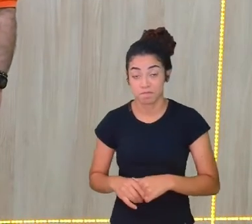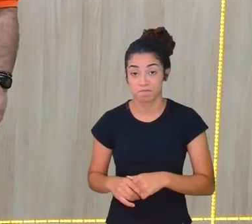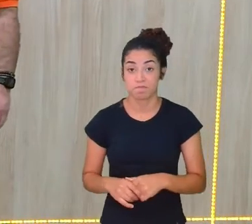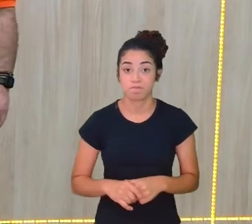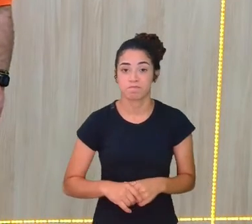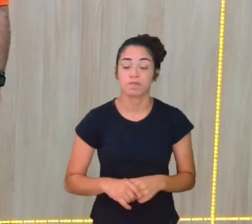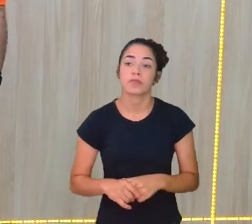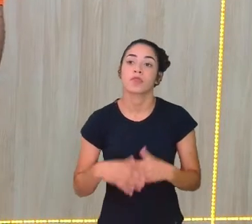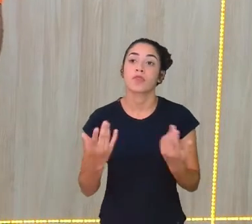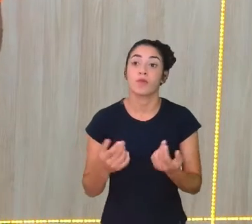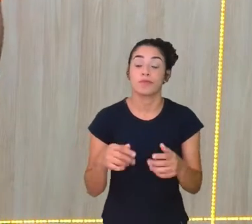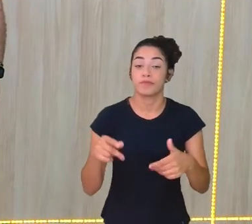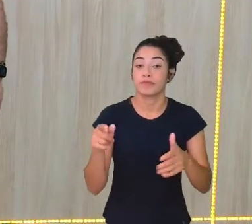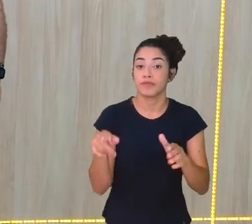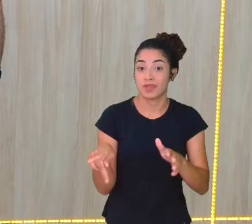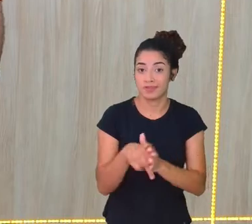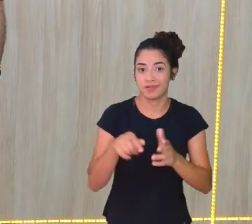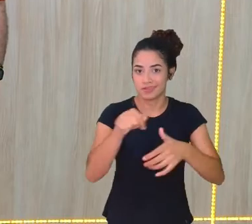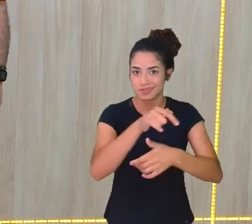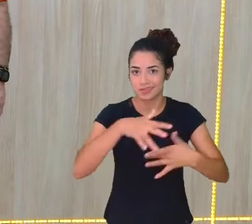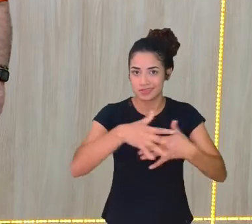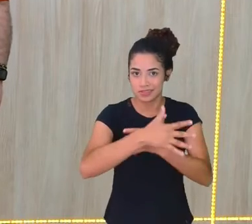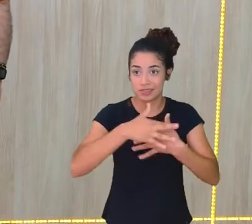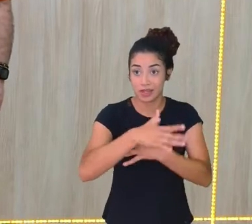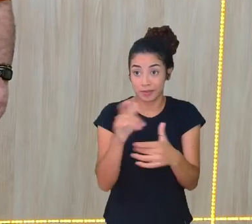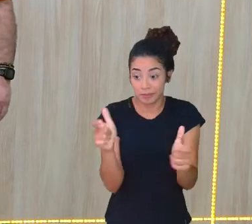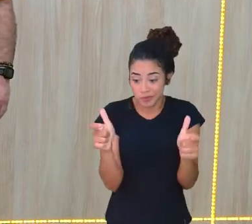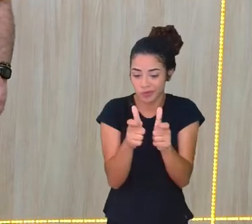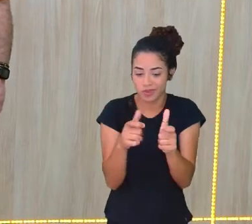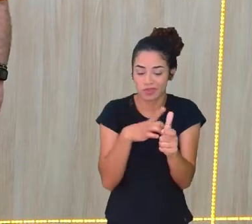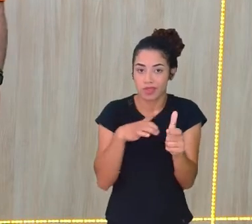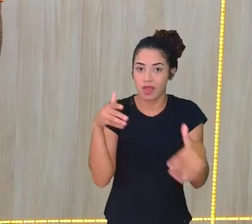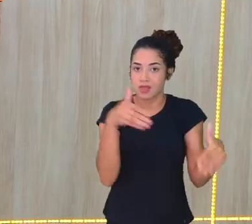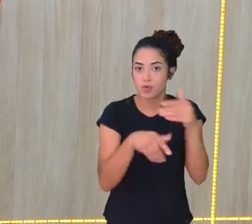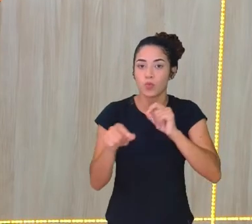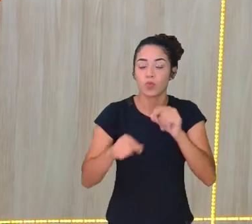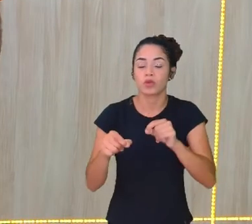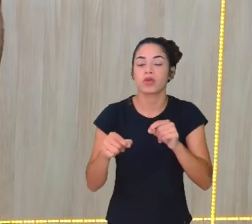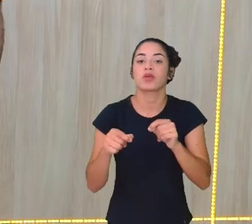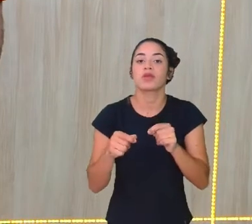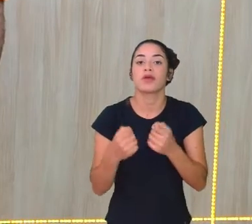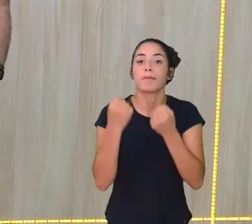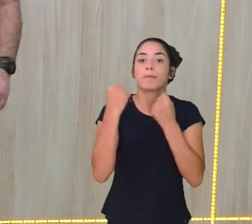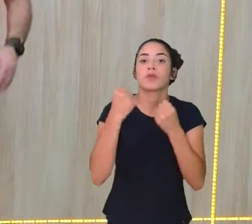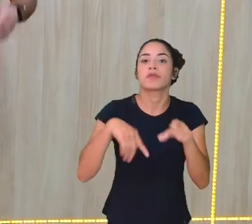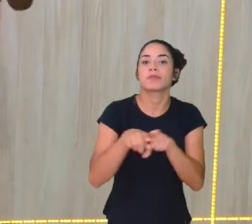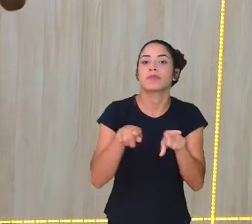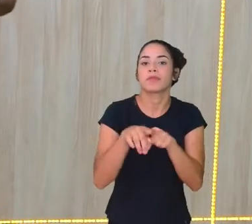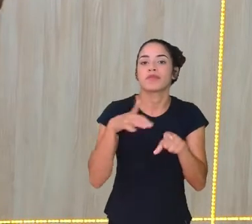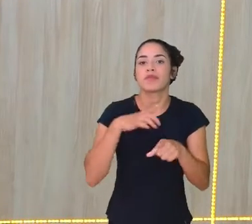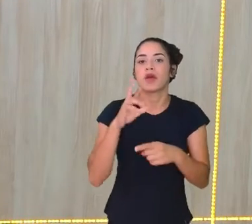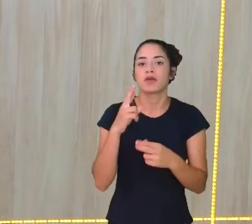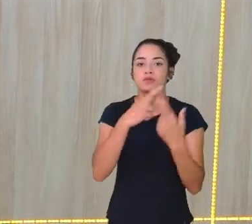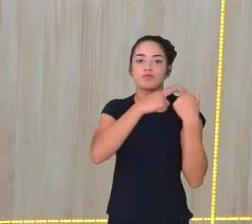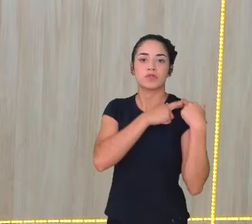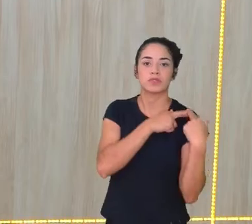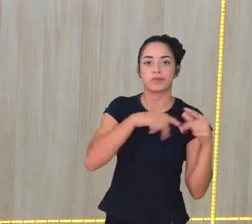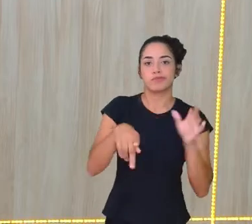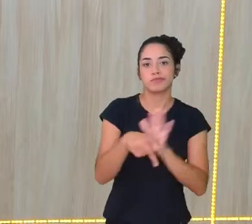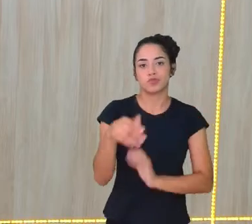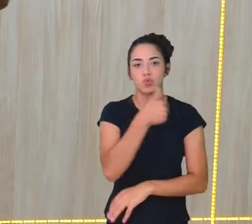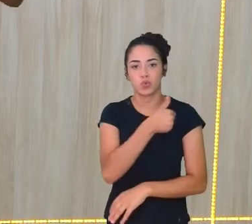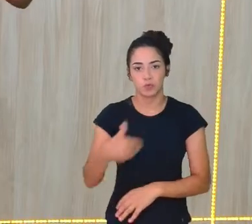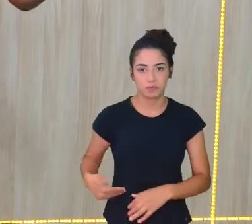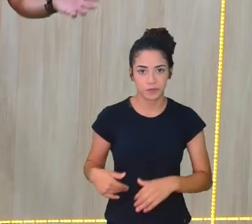Então, em Atenas, né, só a minoria tinha acesso ao poder e podia ocupar cargos públicos. Então, veja, nós já